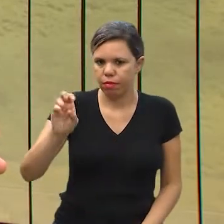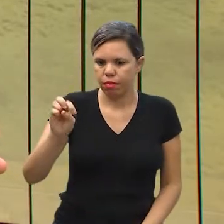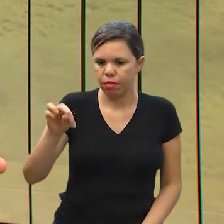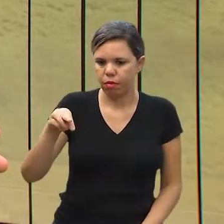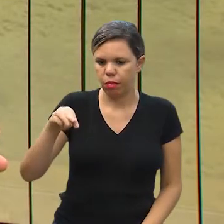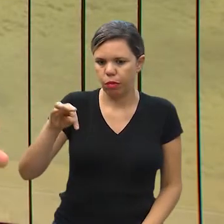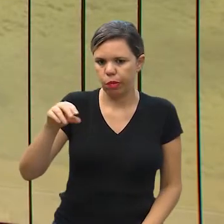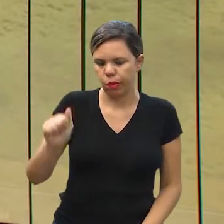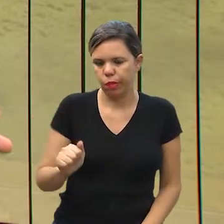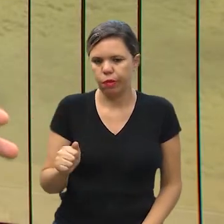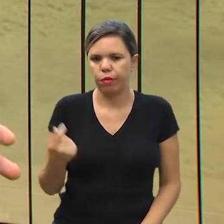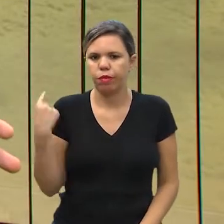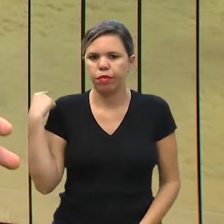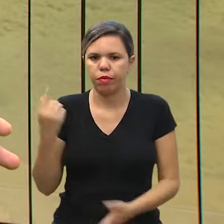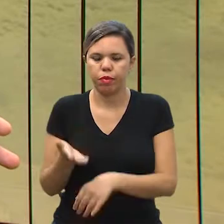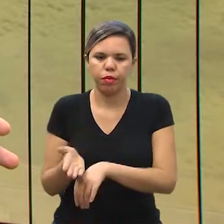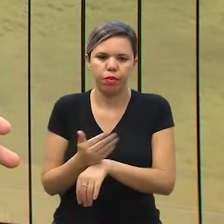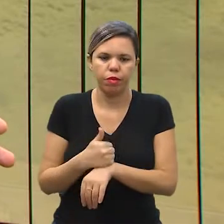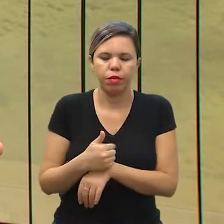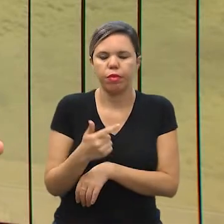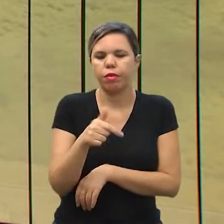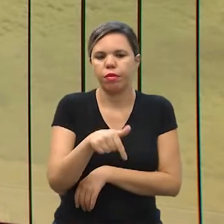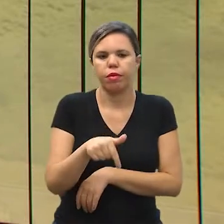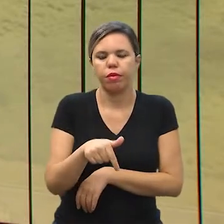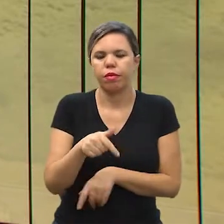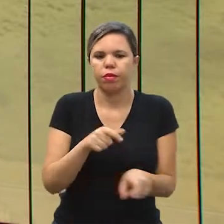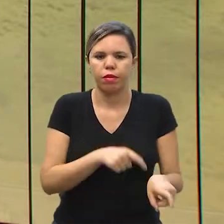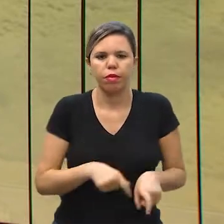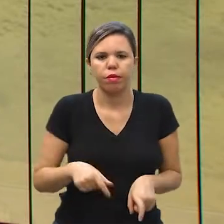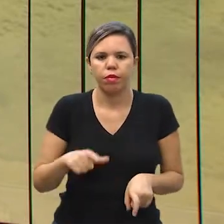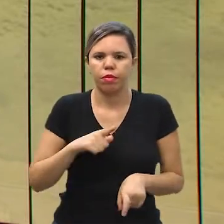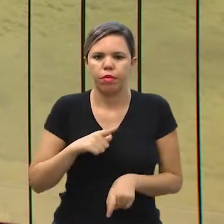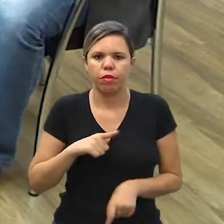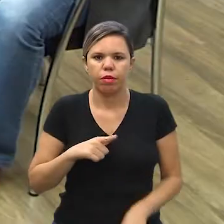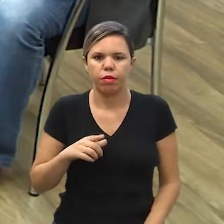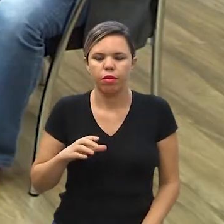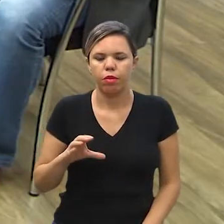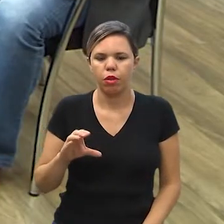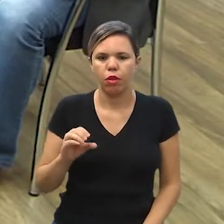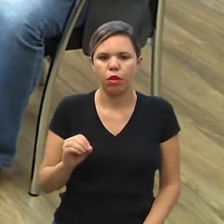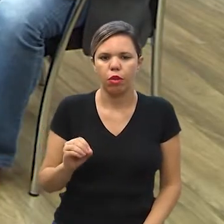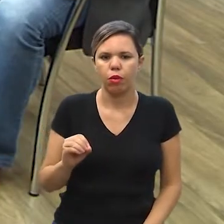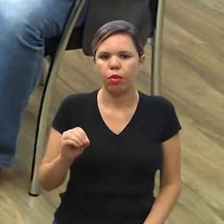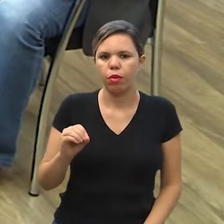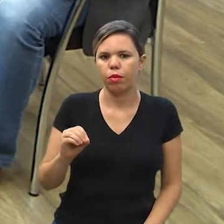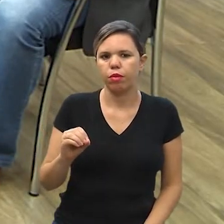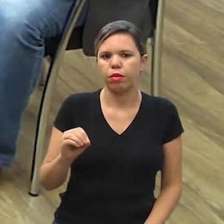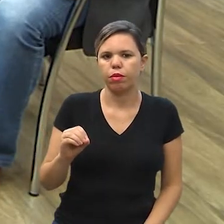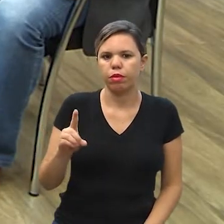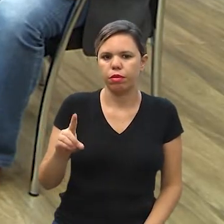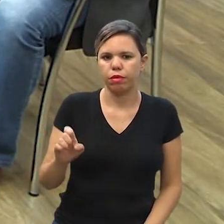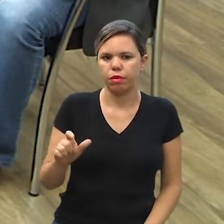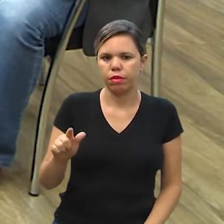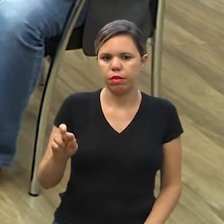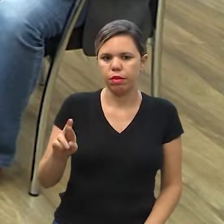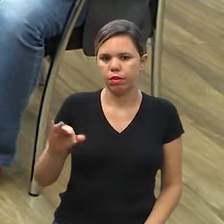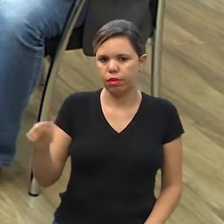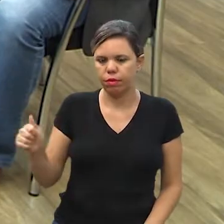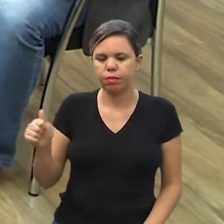no início né antes de ser fazendo a remonta ali a coudelaria do exército era